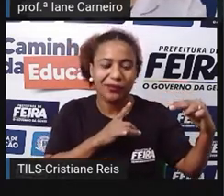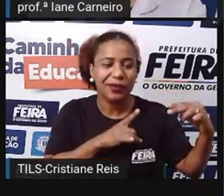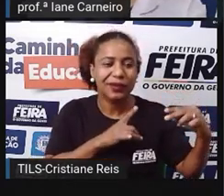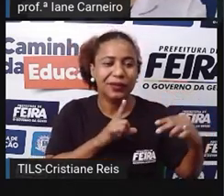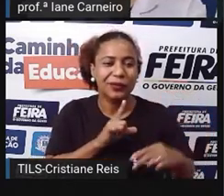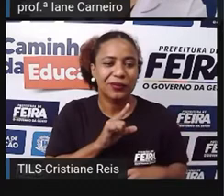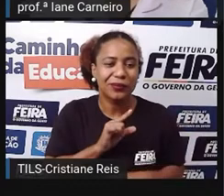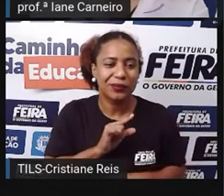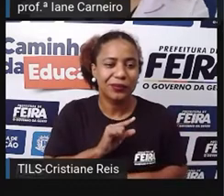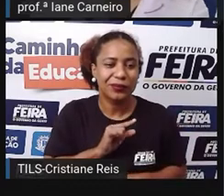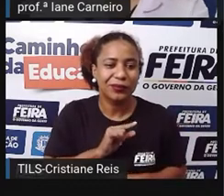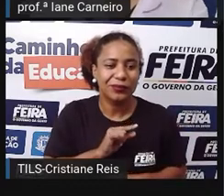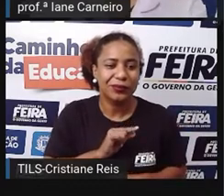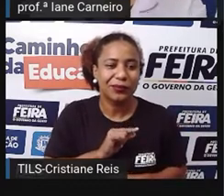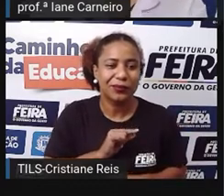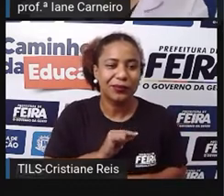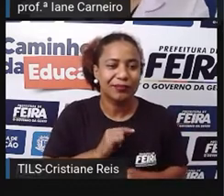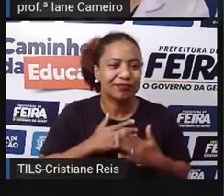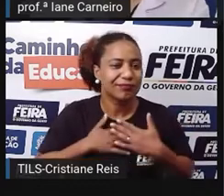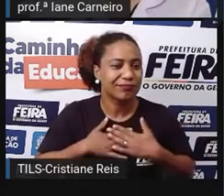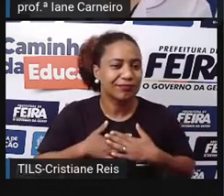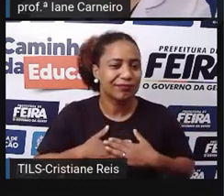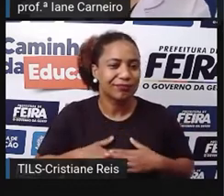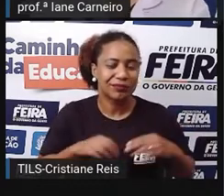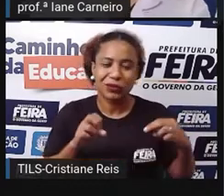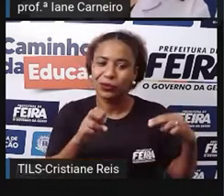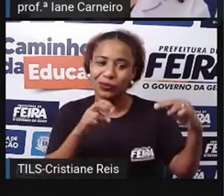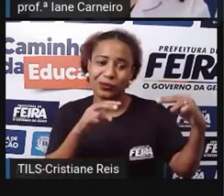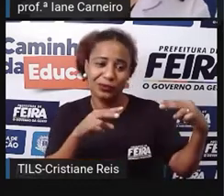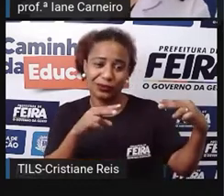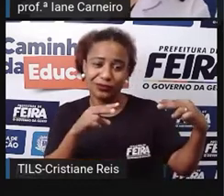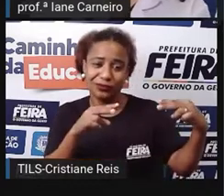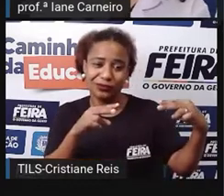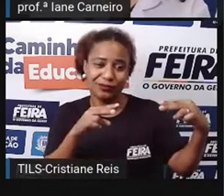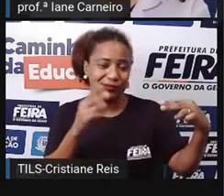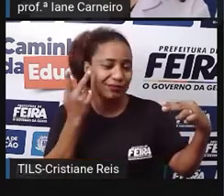acabou o medo e ela ficou só com o lobo.